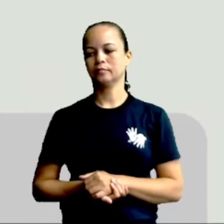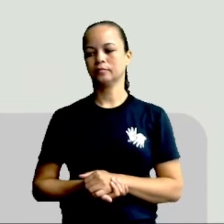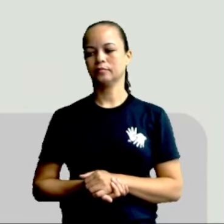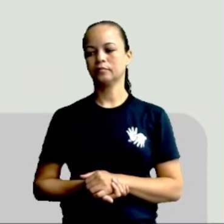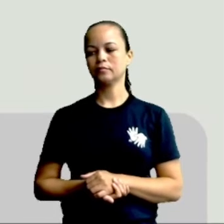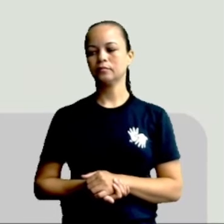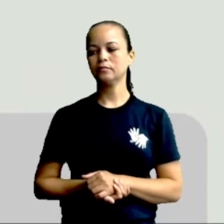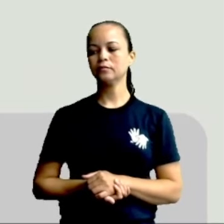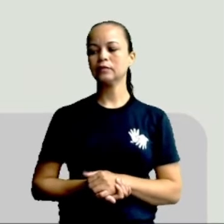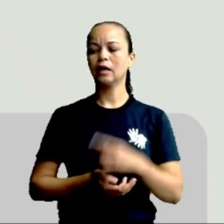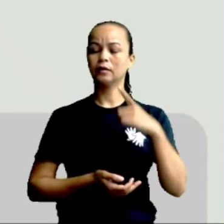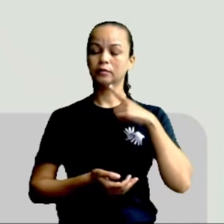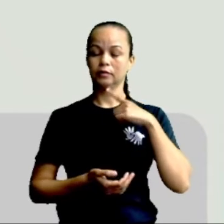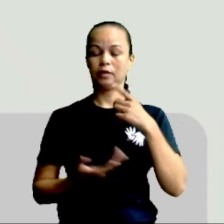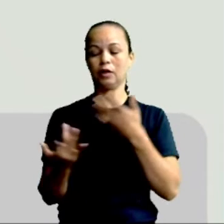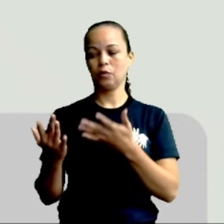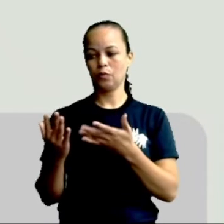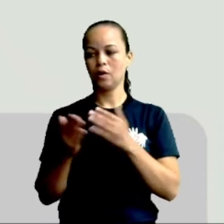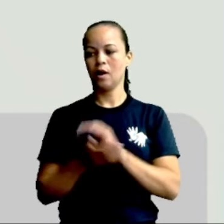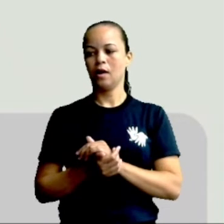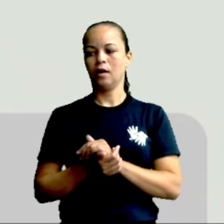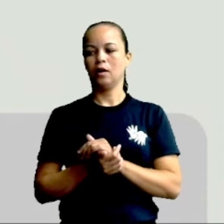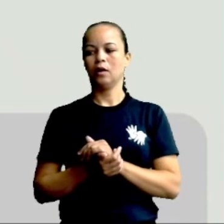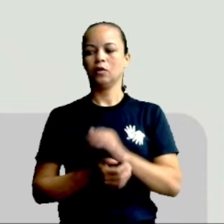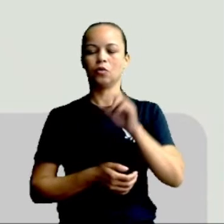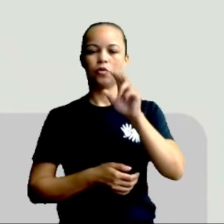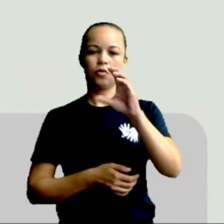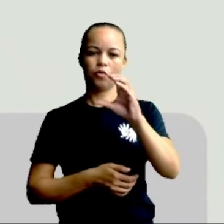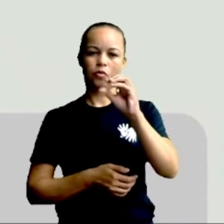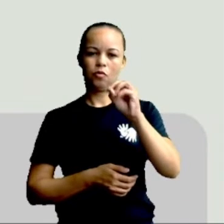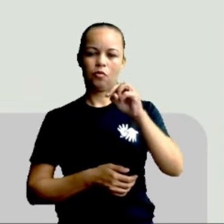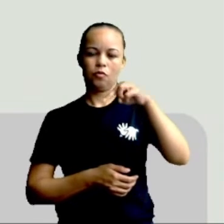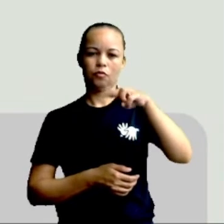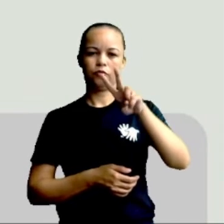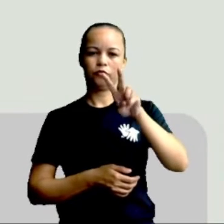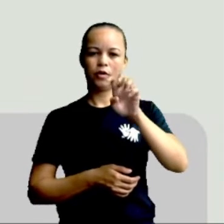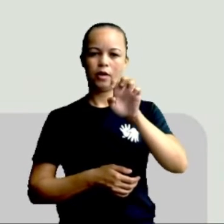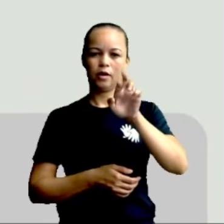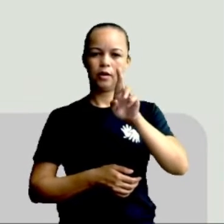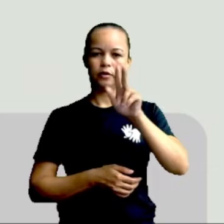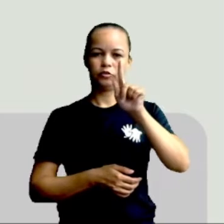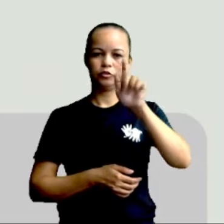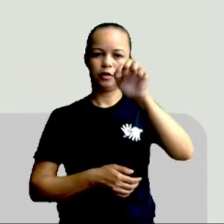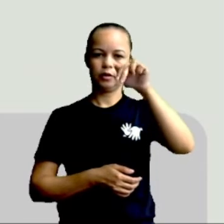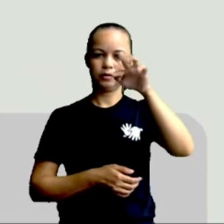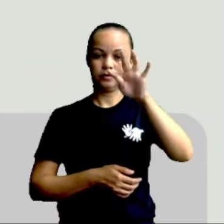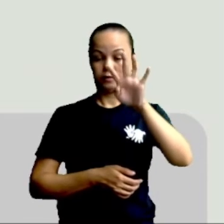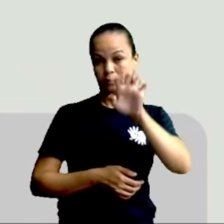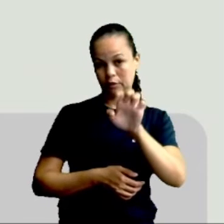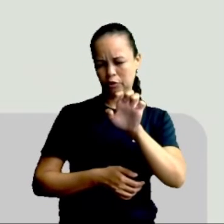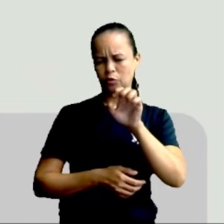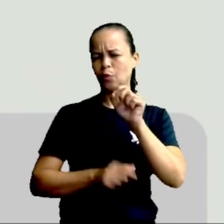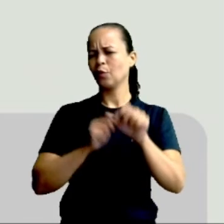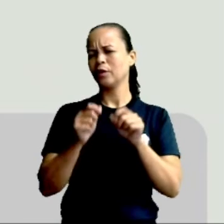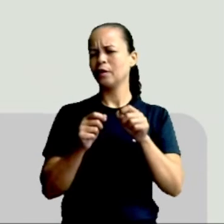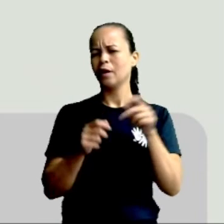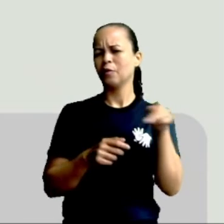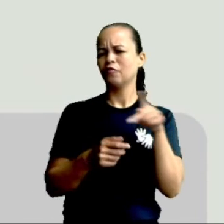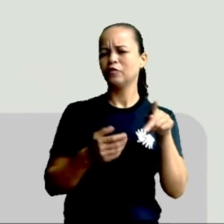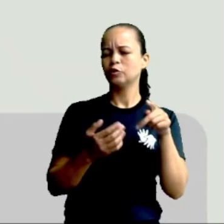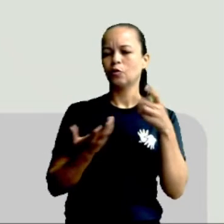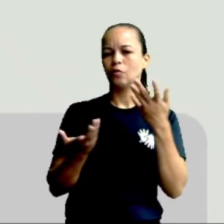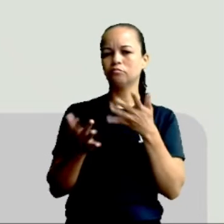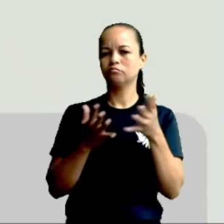Então vamos ver os tipos de lente. Ó, eu tenho lentes convergentes. O que são lentes convergentes, professor? São as lentes